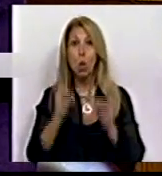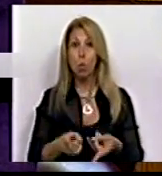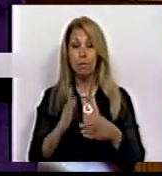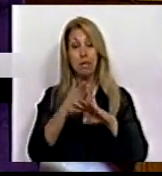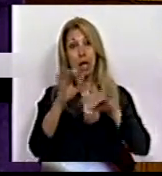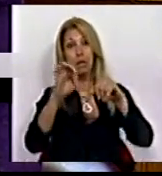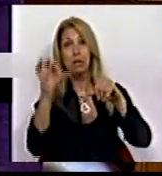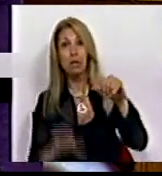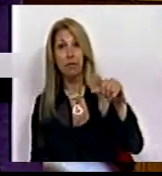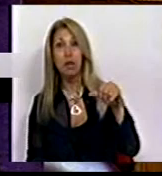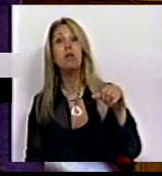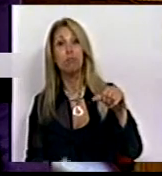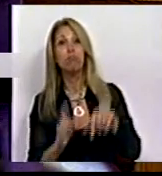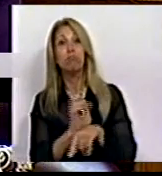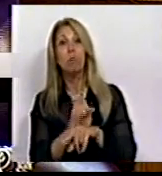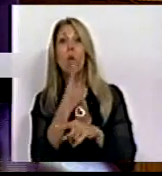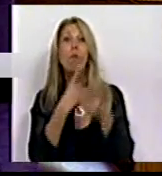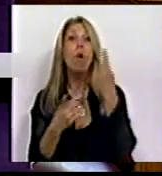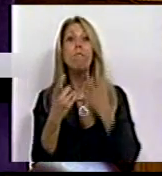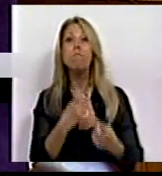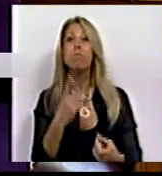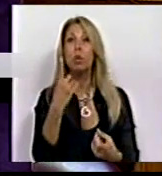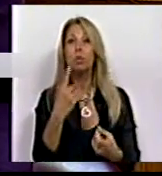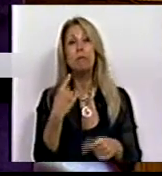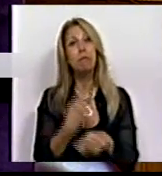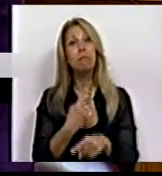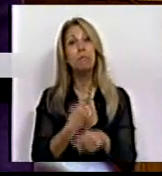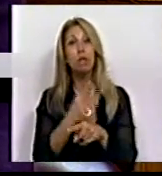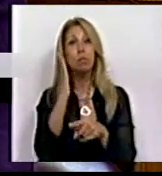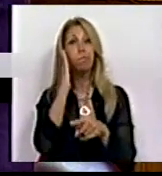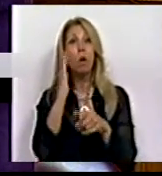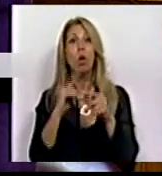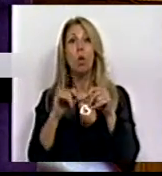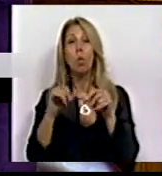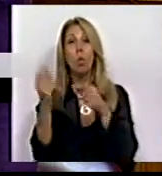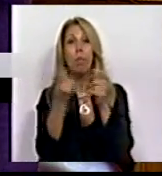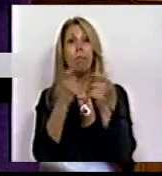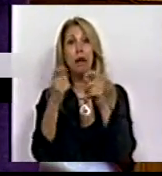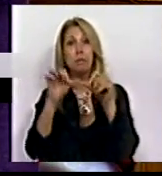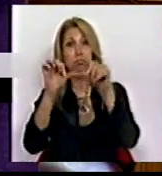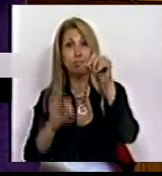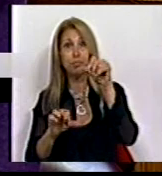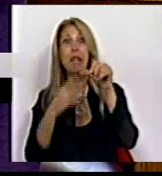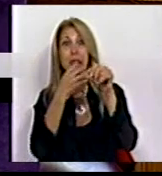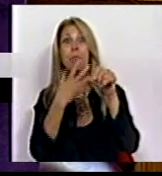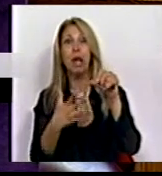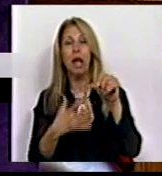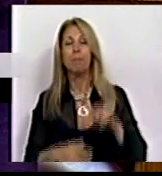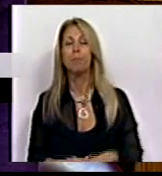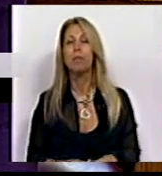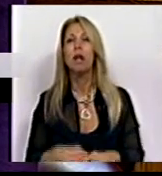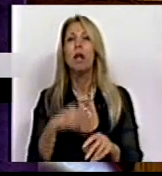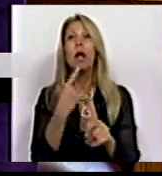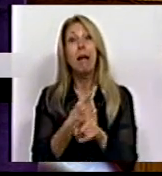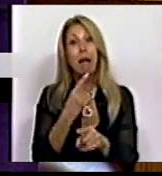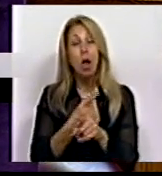intervenção para lhe fazer já uma pergunta, até no decorrer do debate que nós tivemos nesta manhã. E, apesar do Tribunal